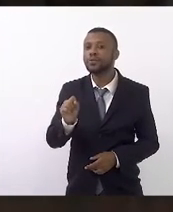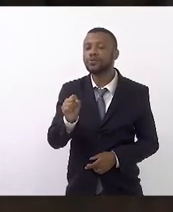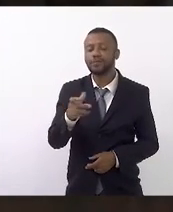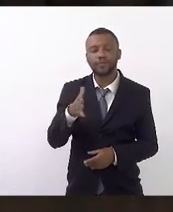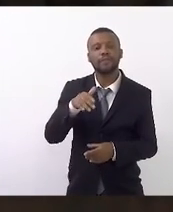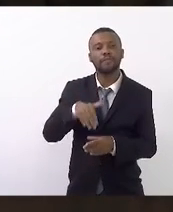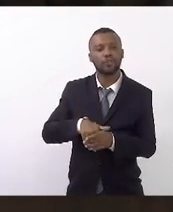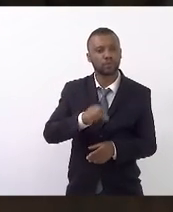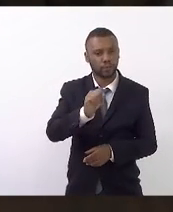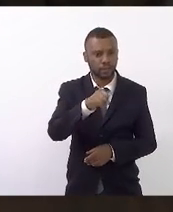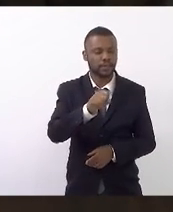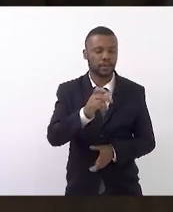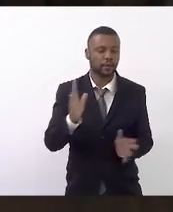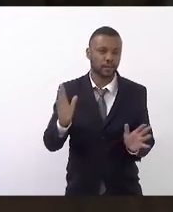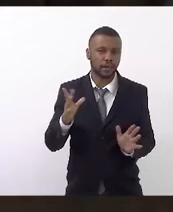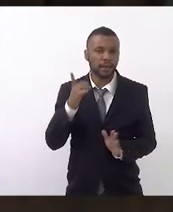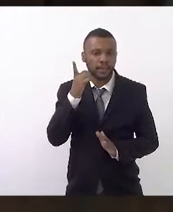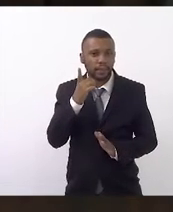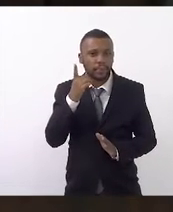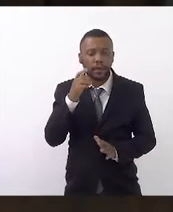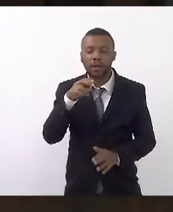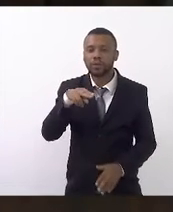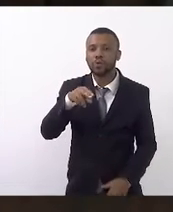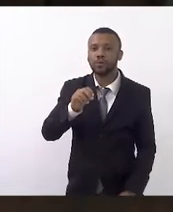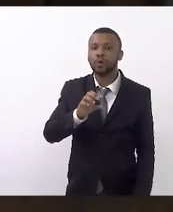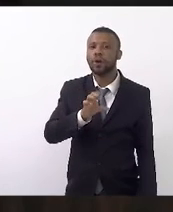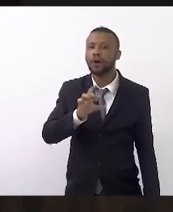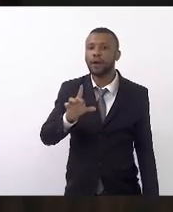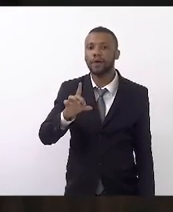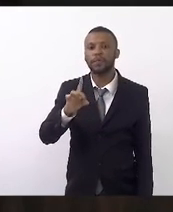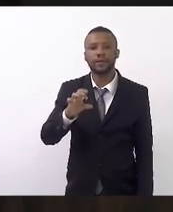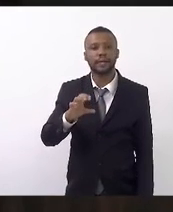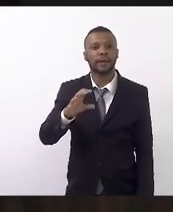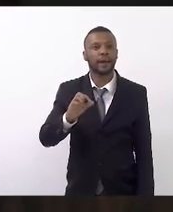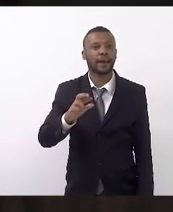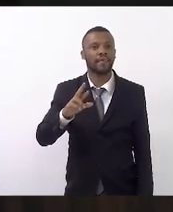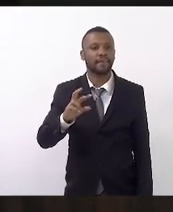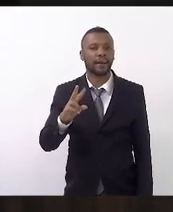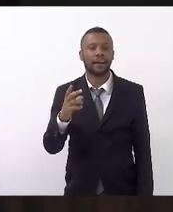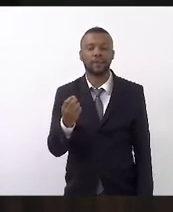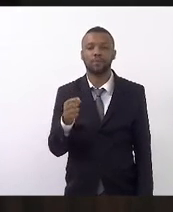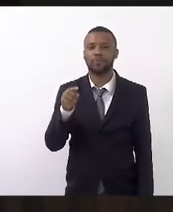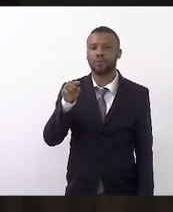Deputado Noel de Carvalho. Vota sim.